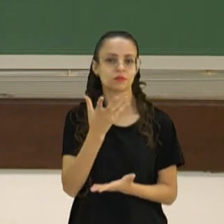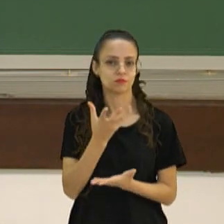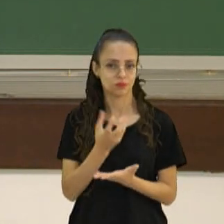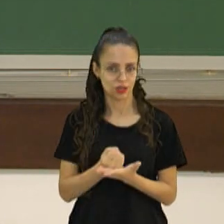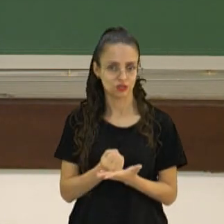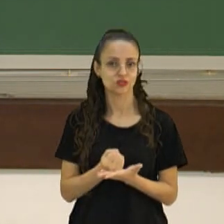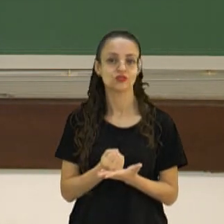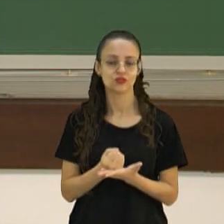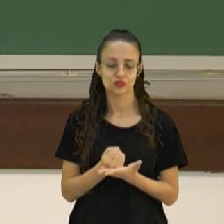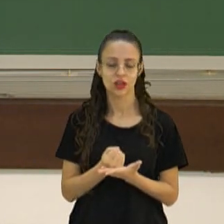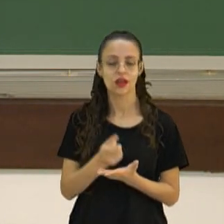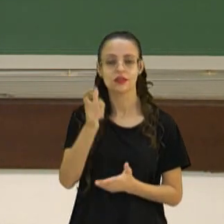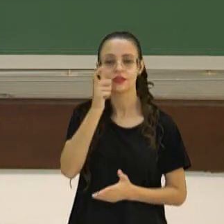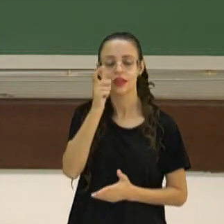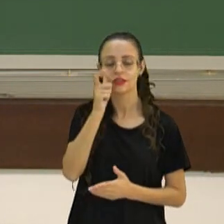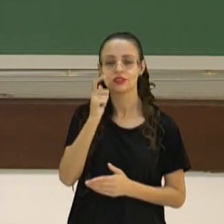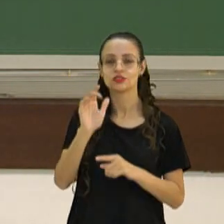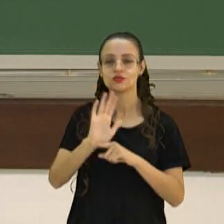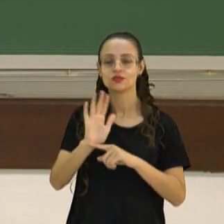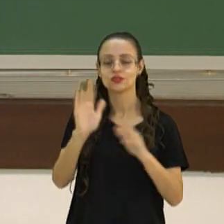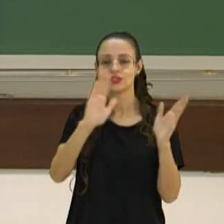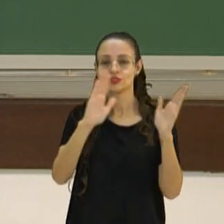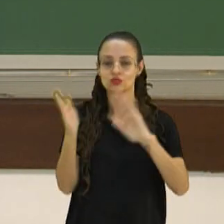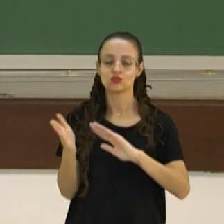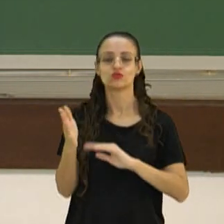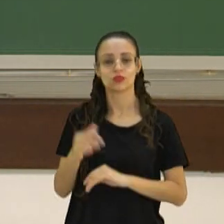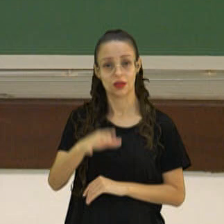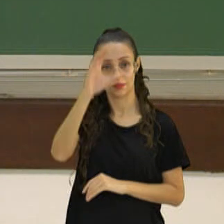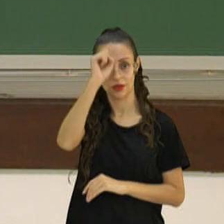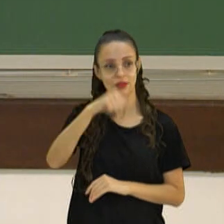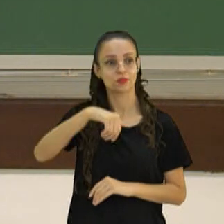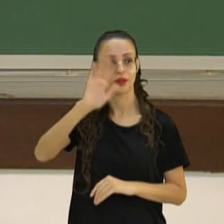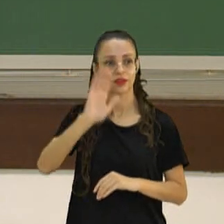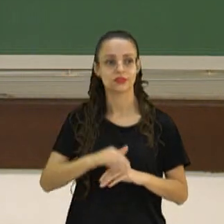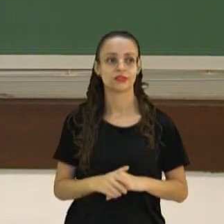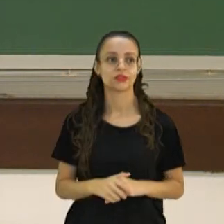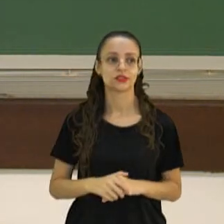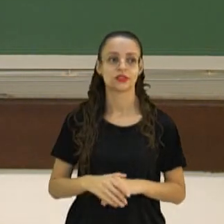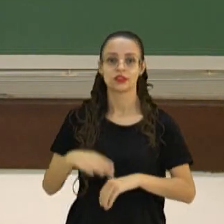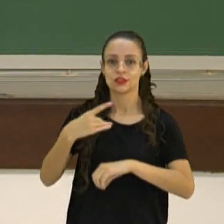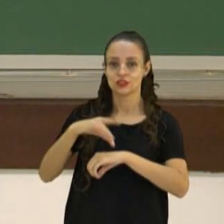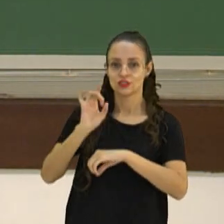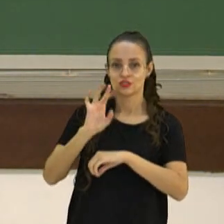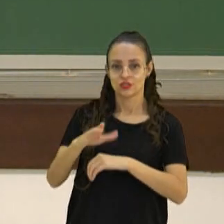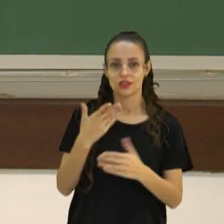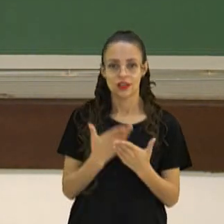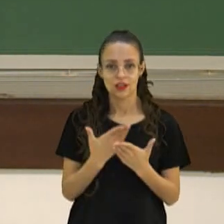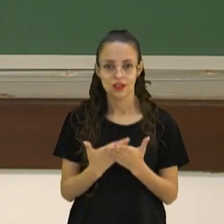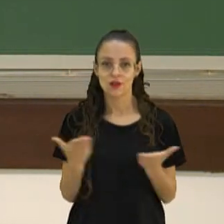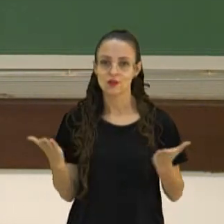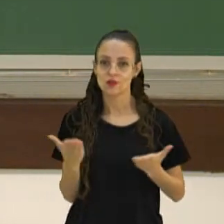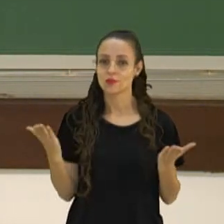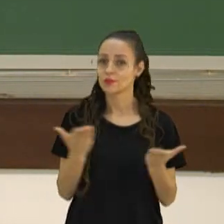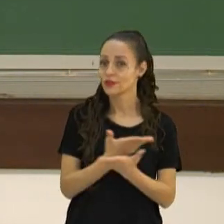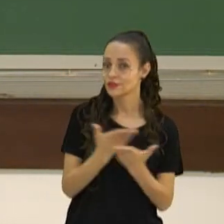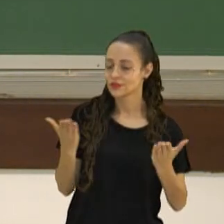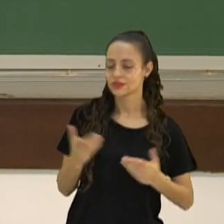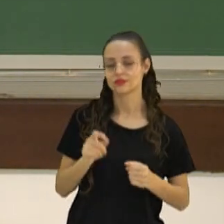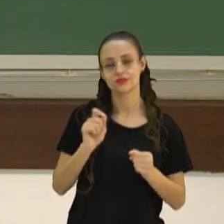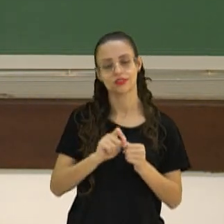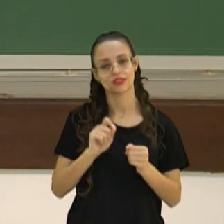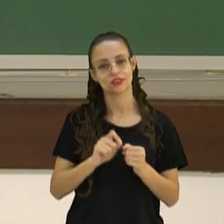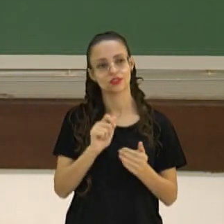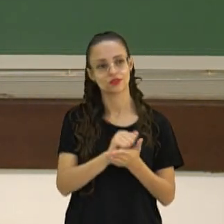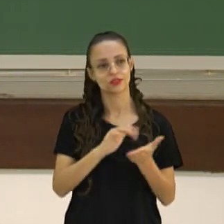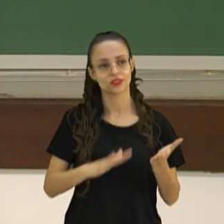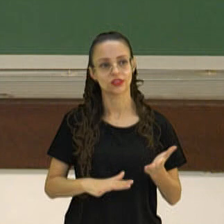e assista os vídeos que vai estar aprendendo aí muito mais. As dicas da aula de hoje, então, fica ali para você que está realizando atividades,